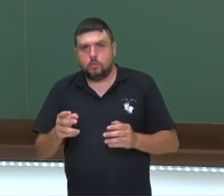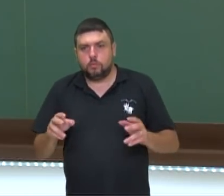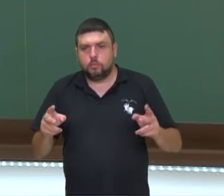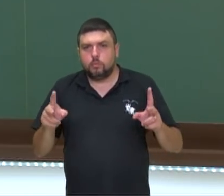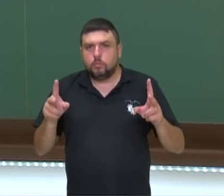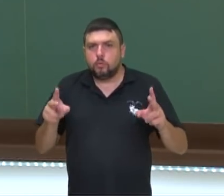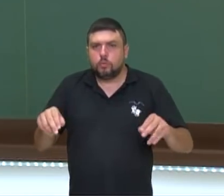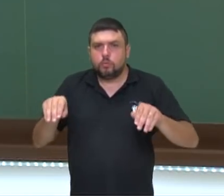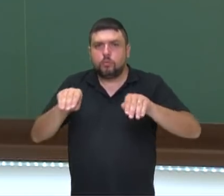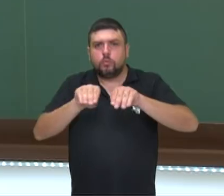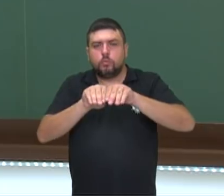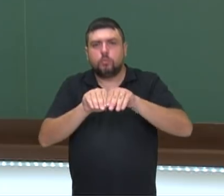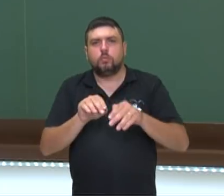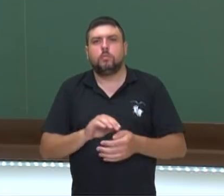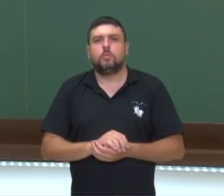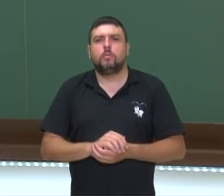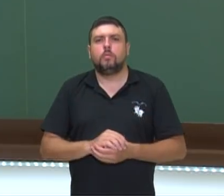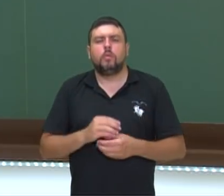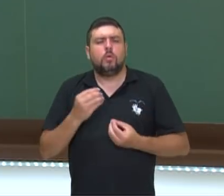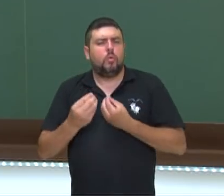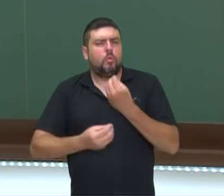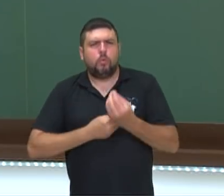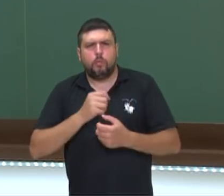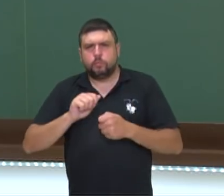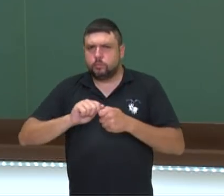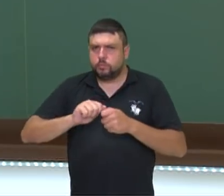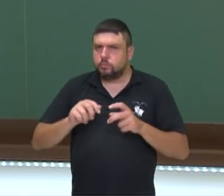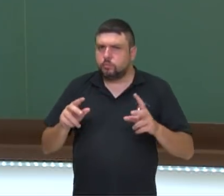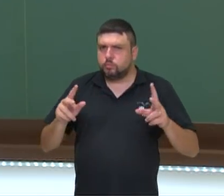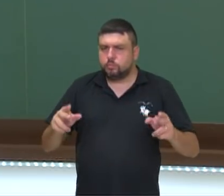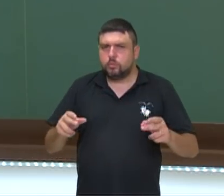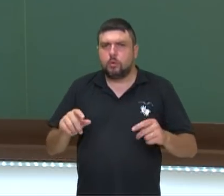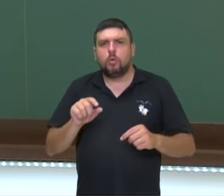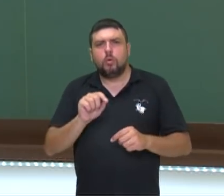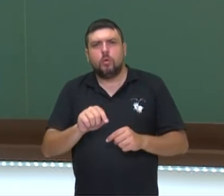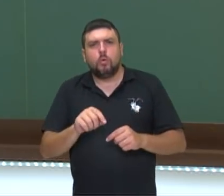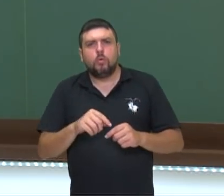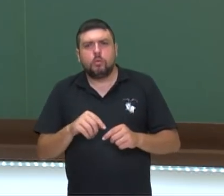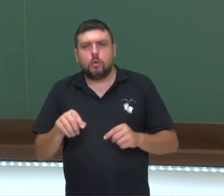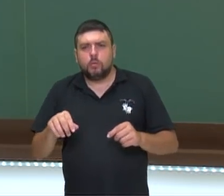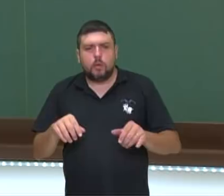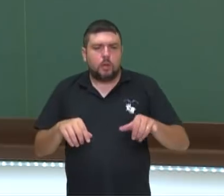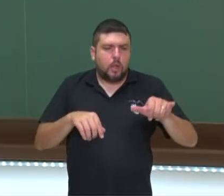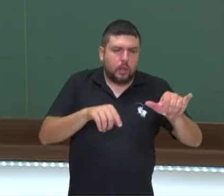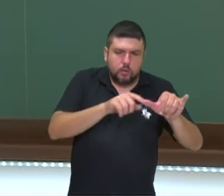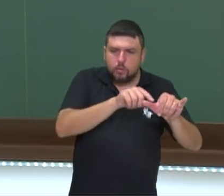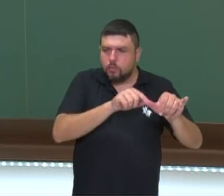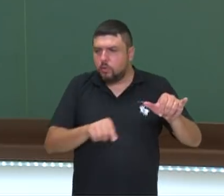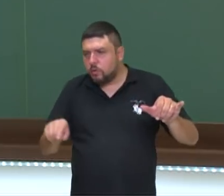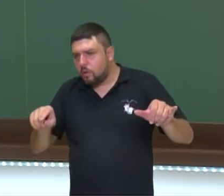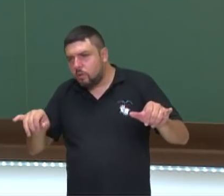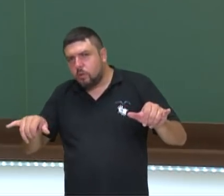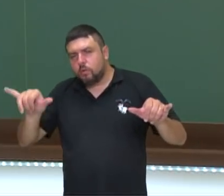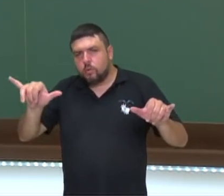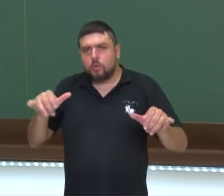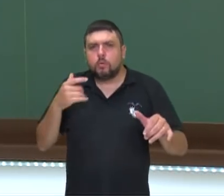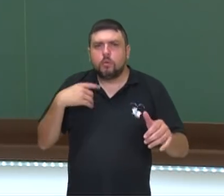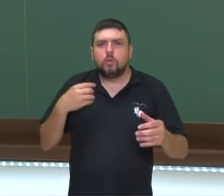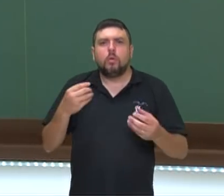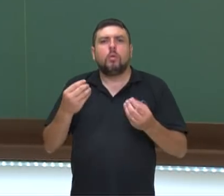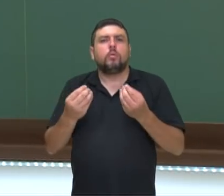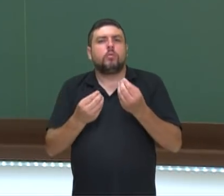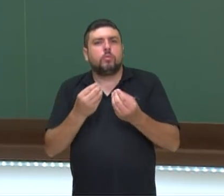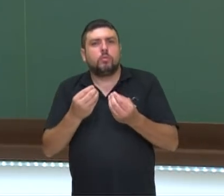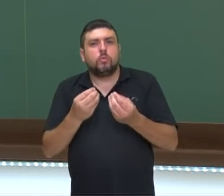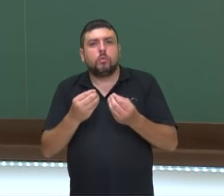equações. Quando eu faço essa igualdade, seria aquela igualdade do y de uma com o y da outra, eu vou ter que